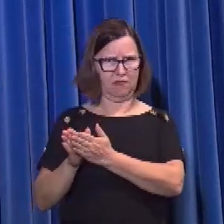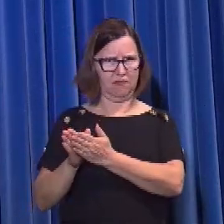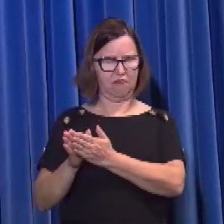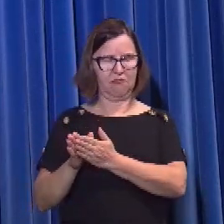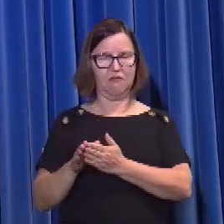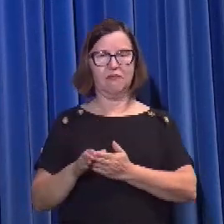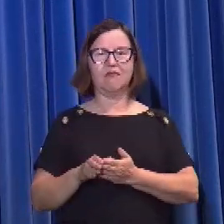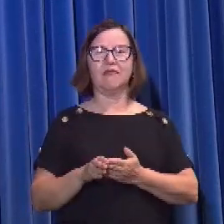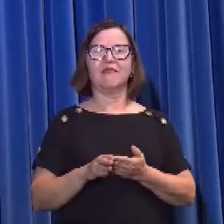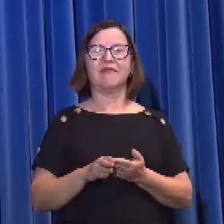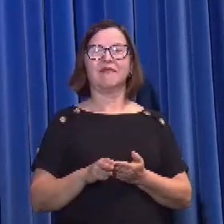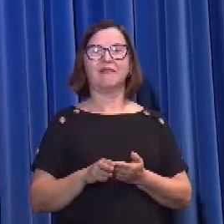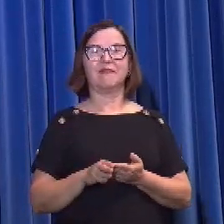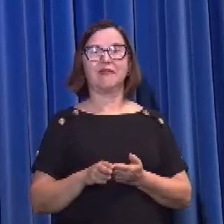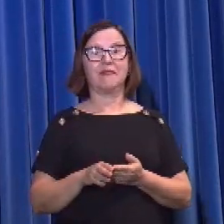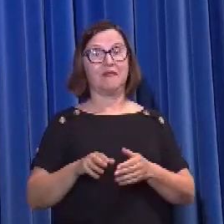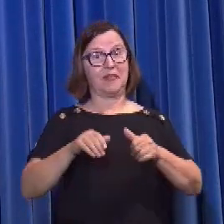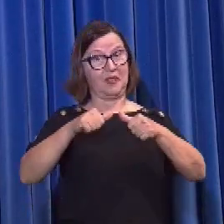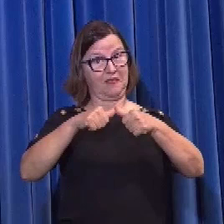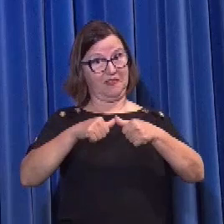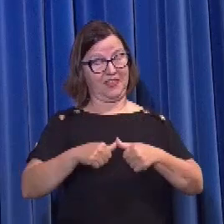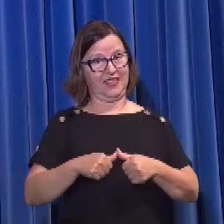retirar-se, preservar,